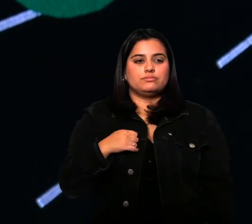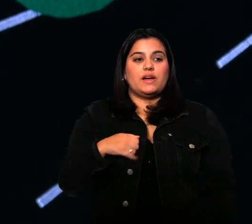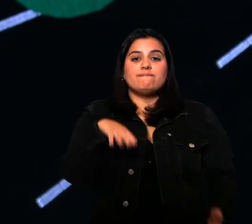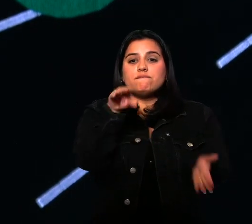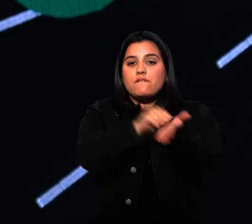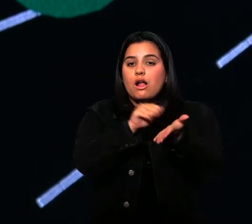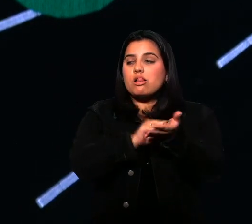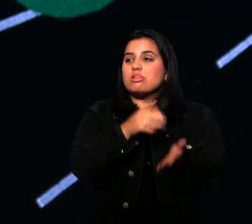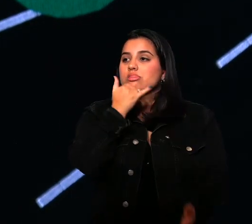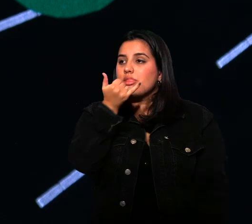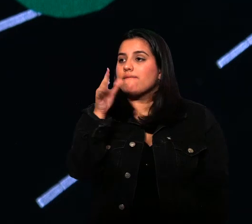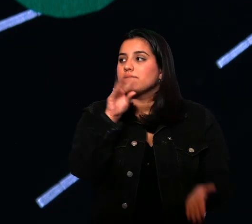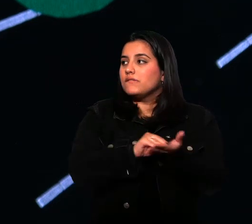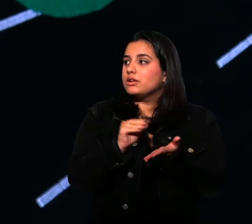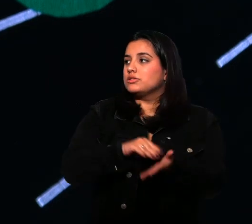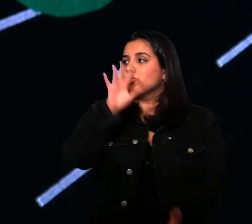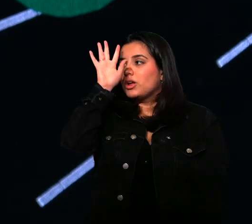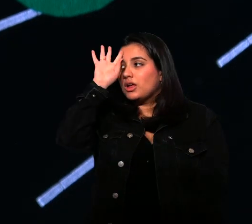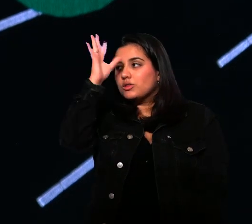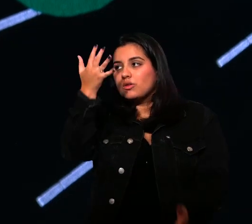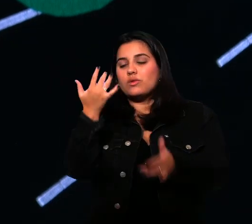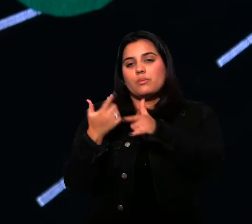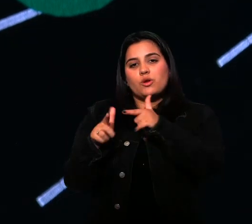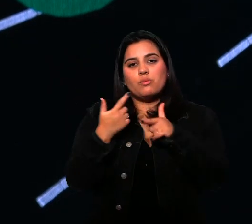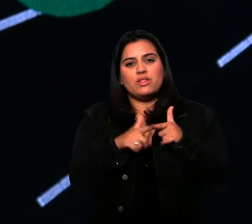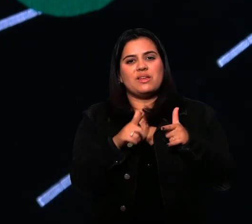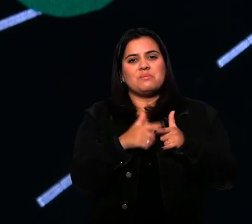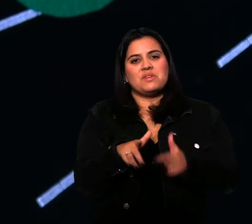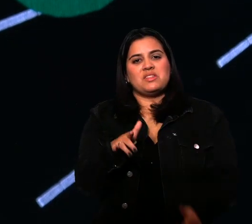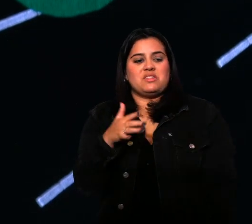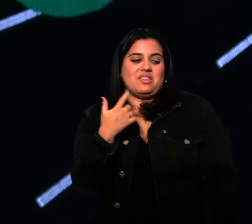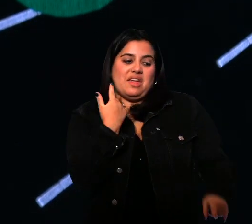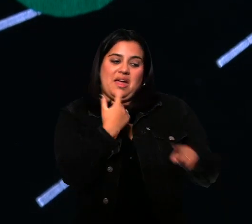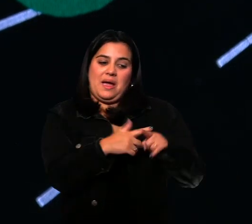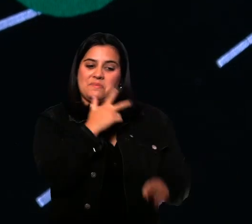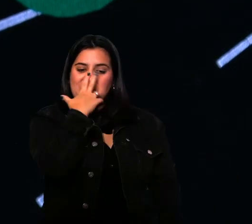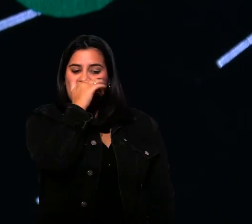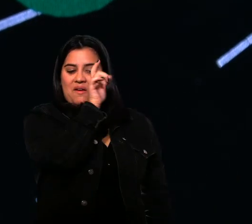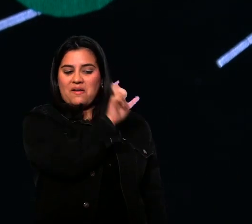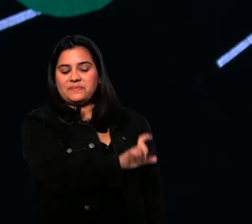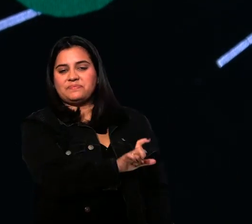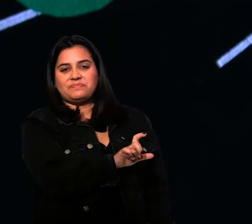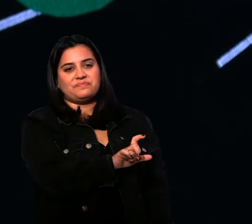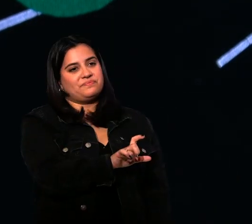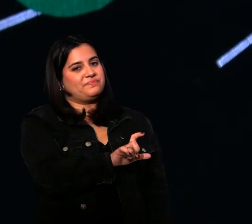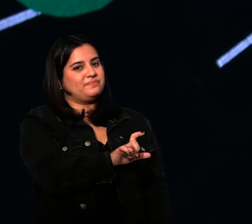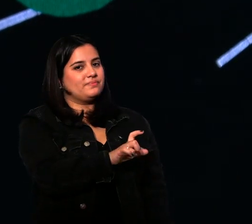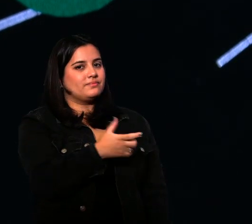Resolver pendências do passado. Impressões erradas que temos uns com os outros.